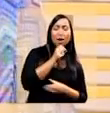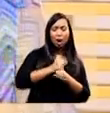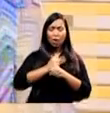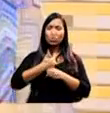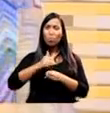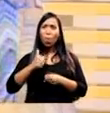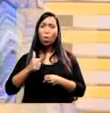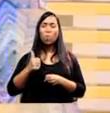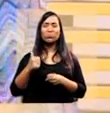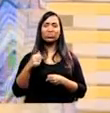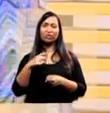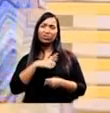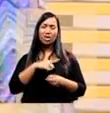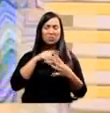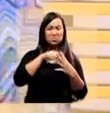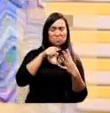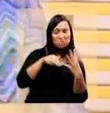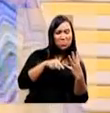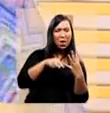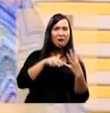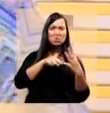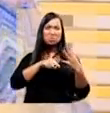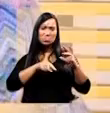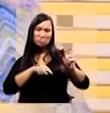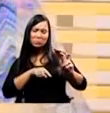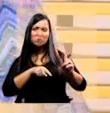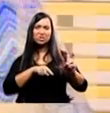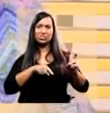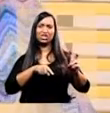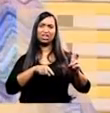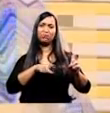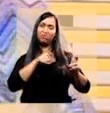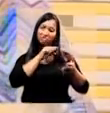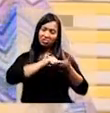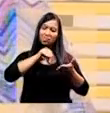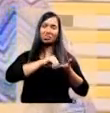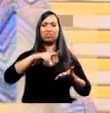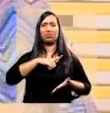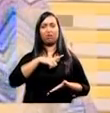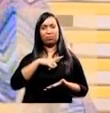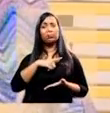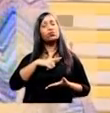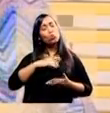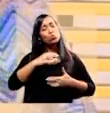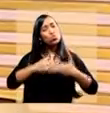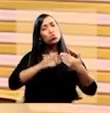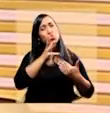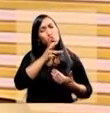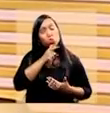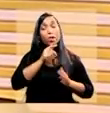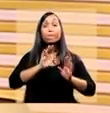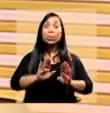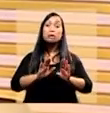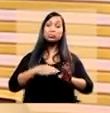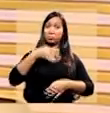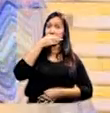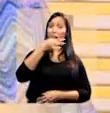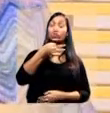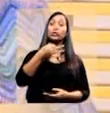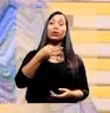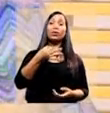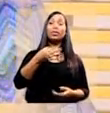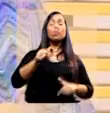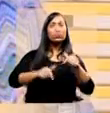em 11 anos, acho que nós temos 4 ou 5 com status de secretaria, né? Mas eu acho